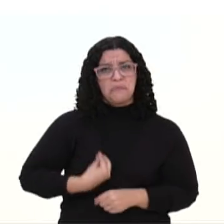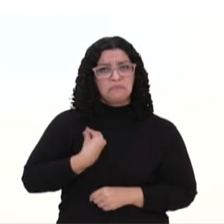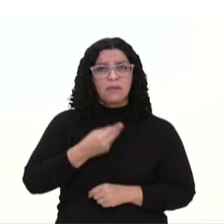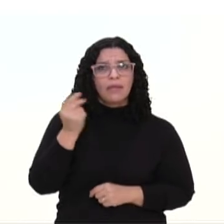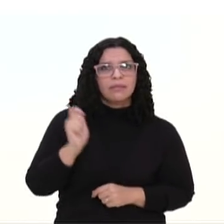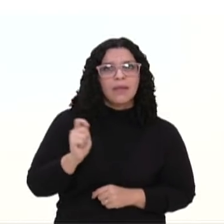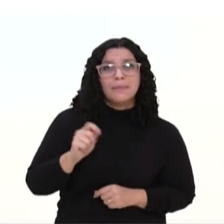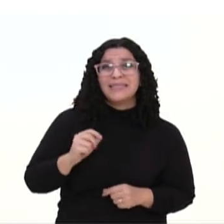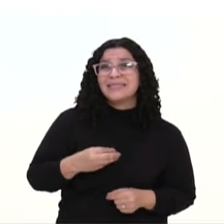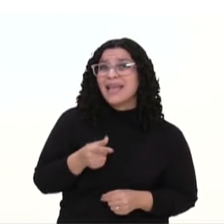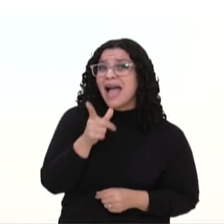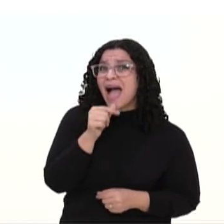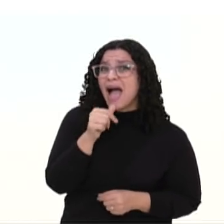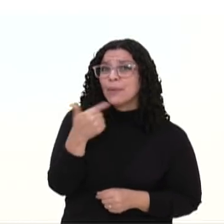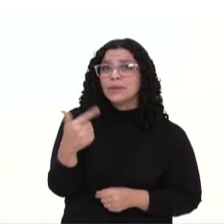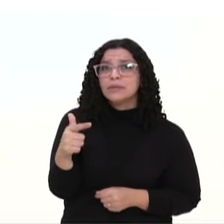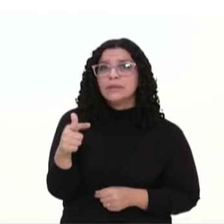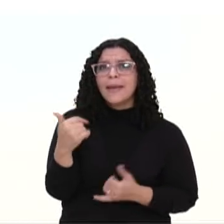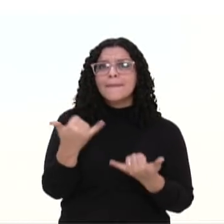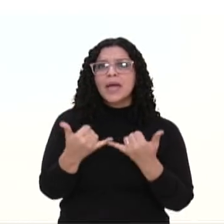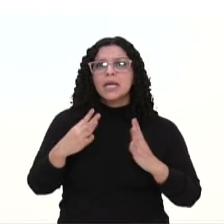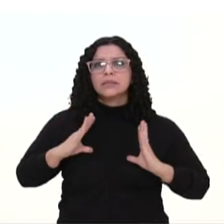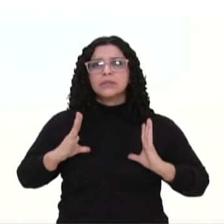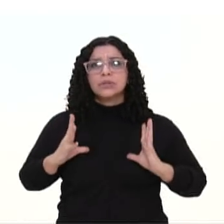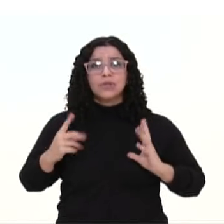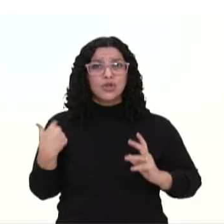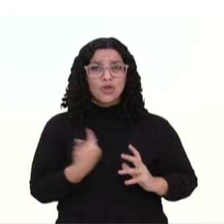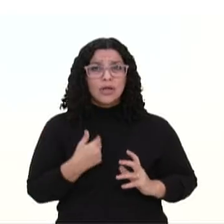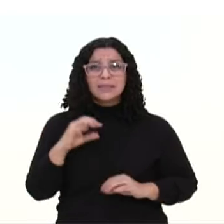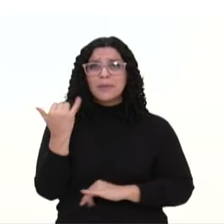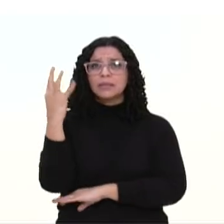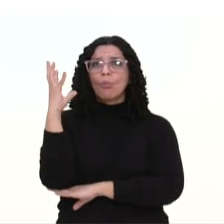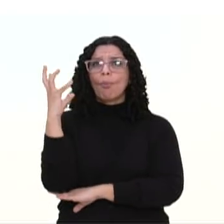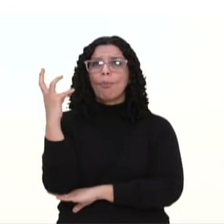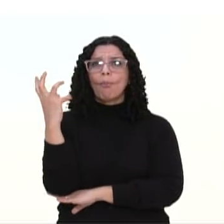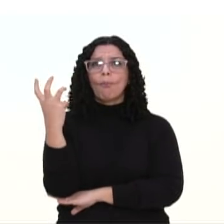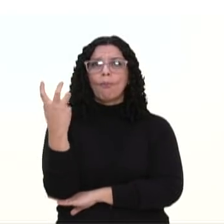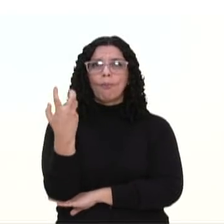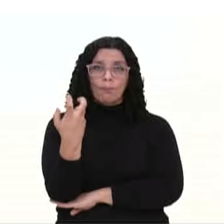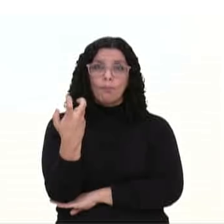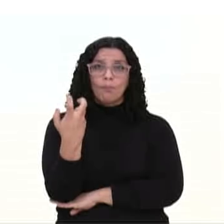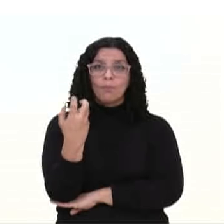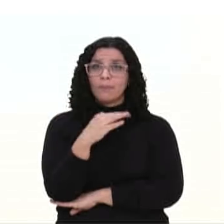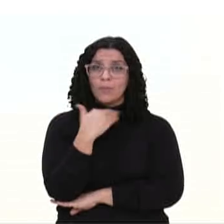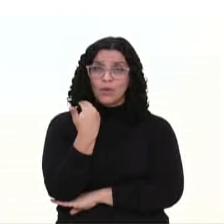sobrevive. Agora, sem água, não tem jeito, não há vida, ok?